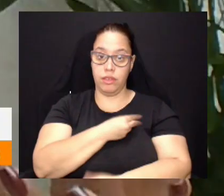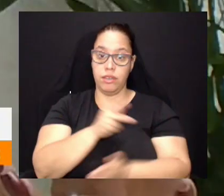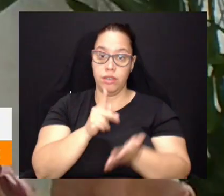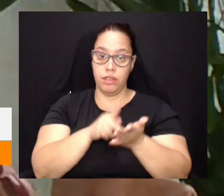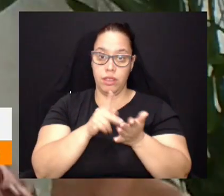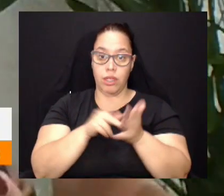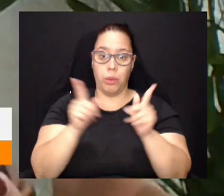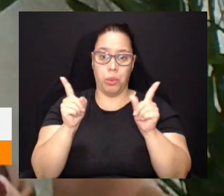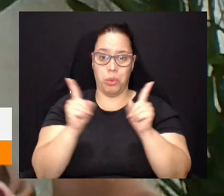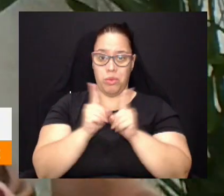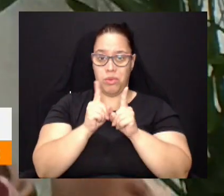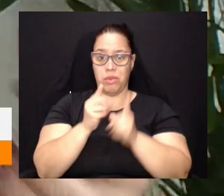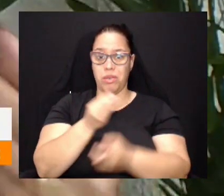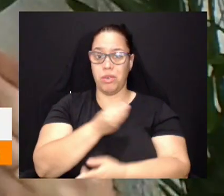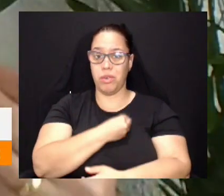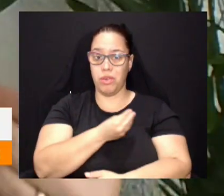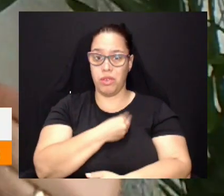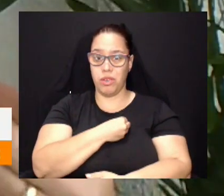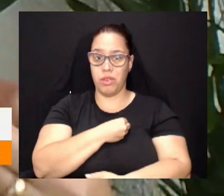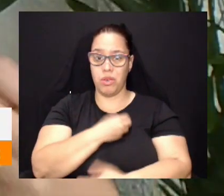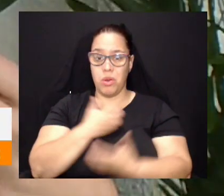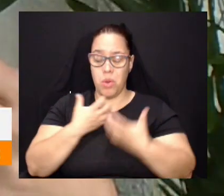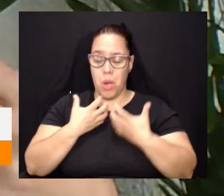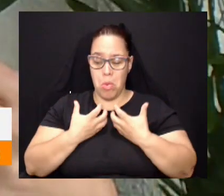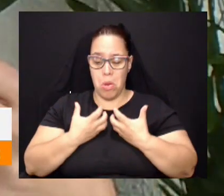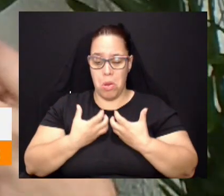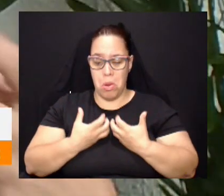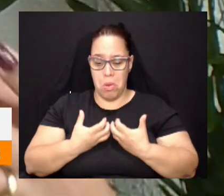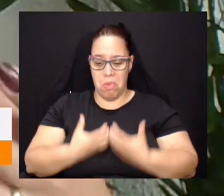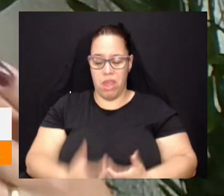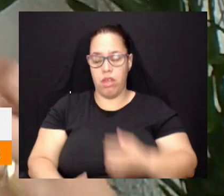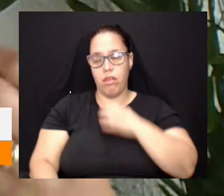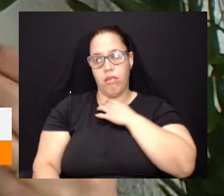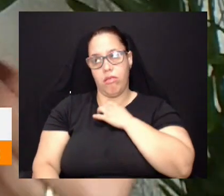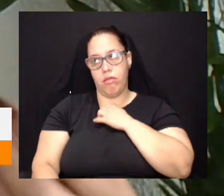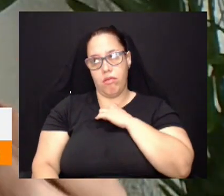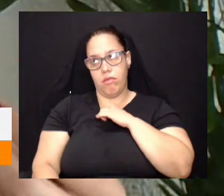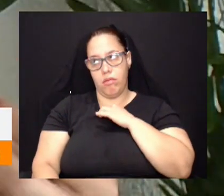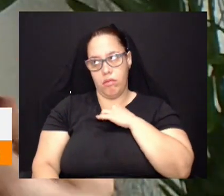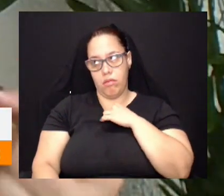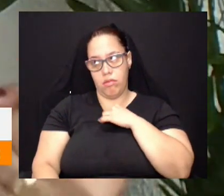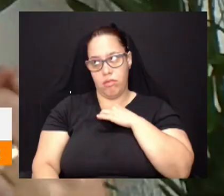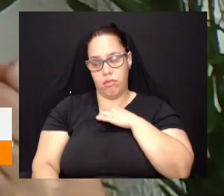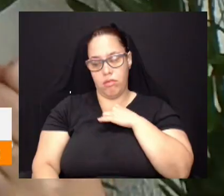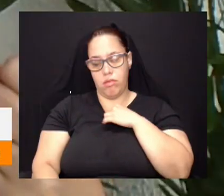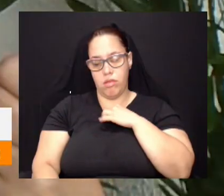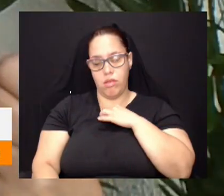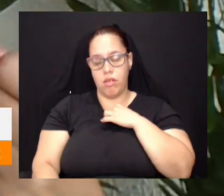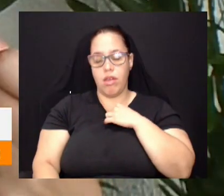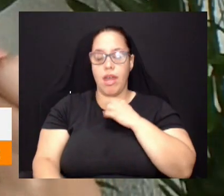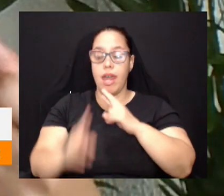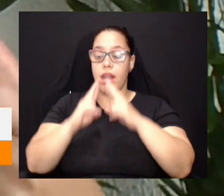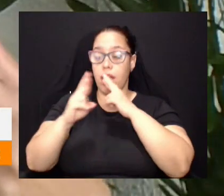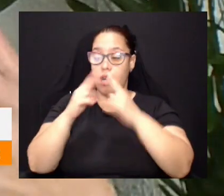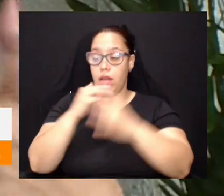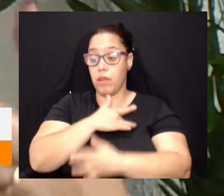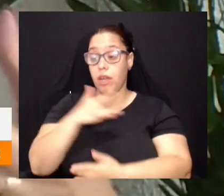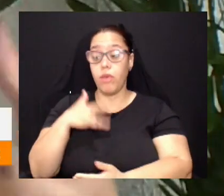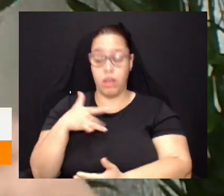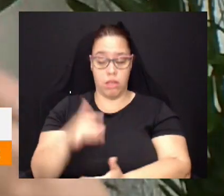para ser vivida como um peso. Então, relações saudáveis